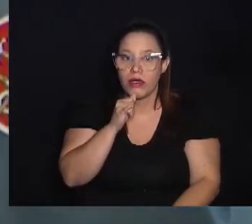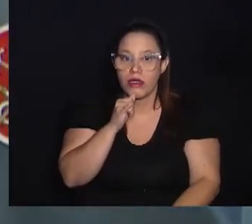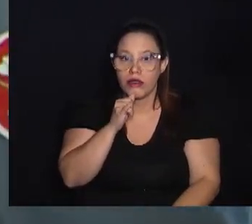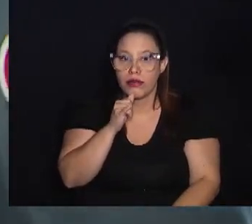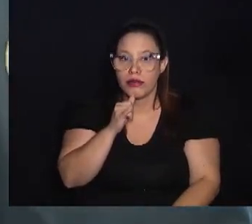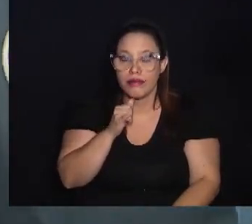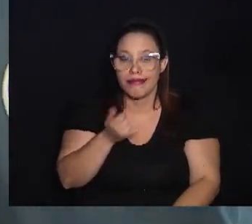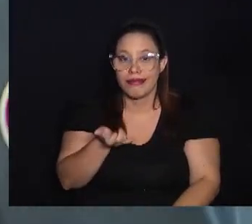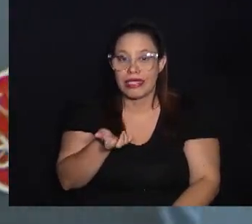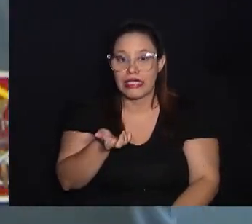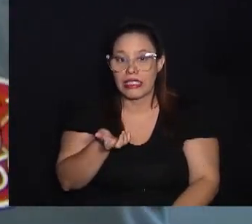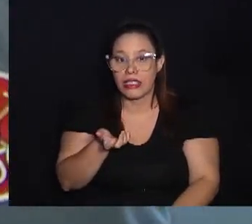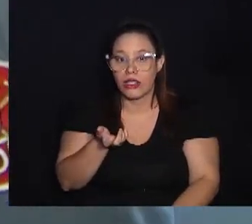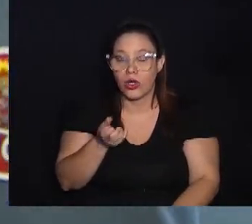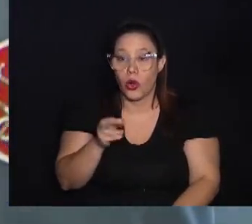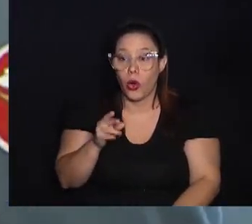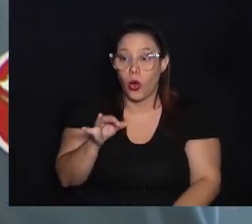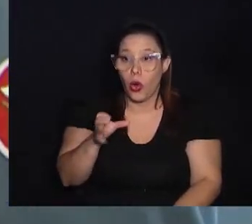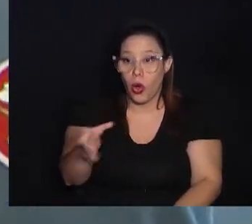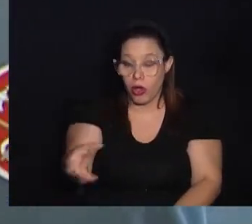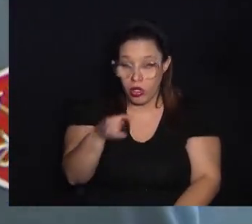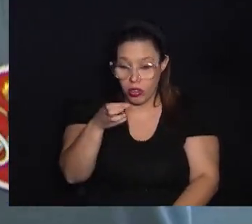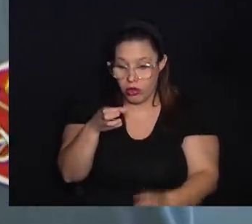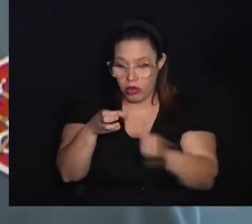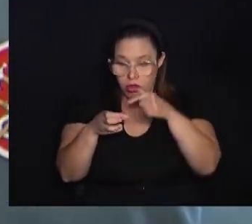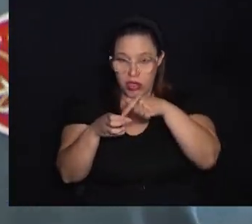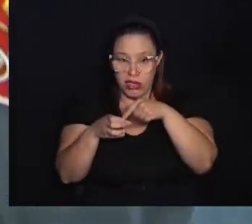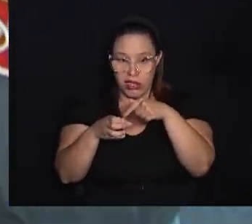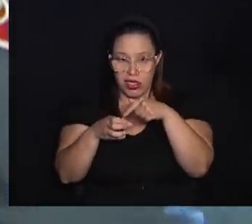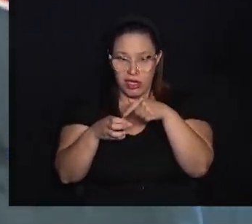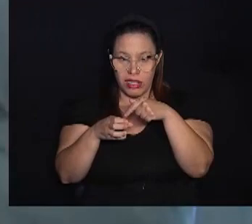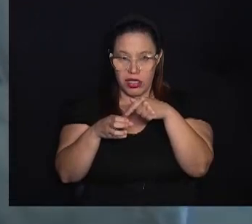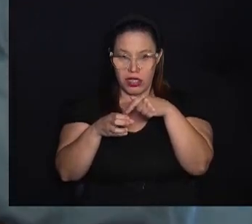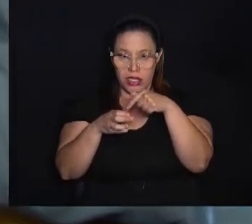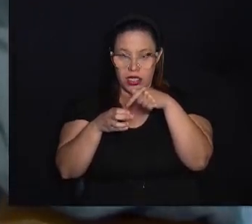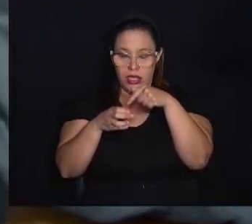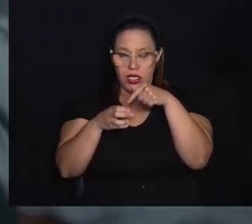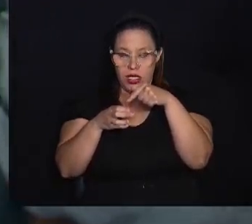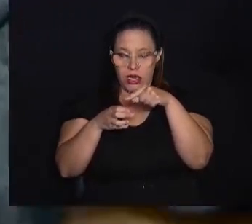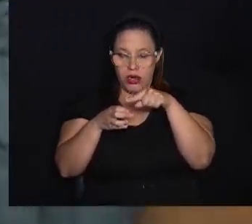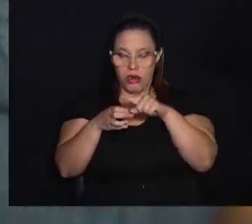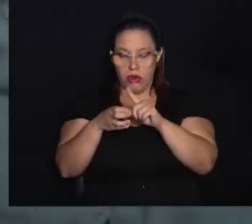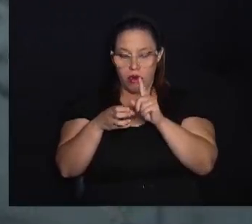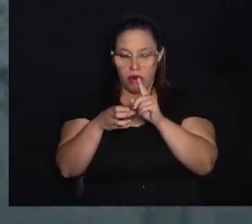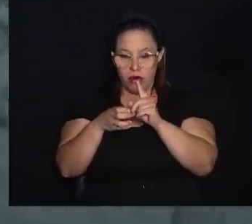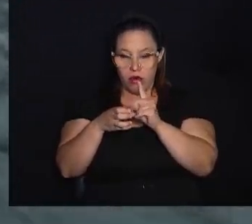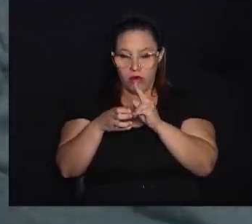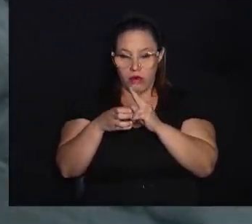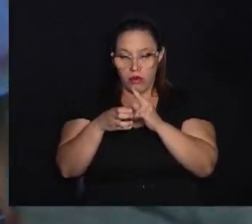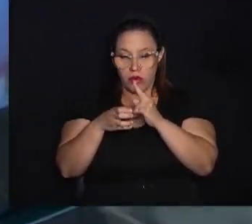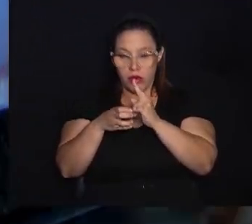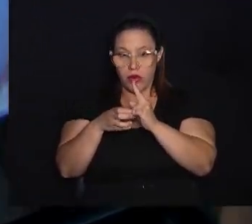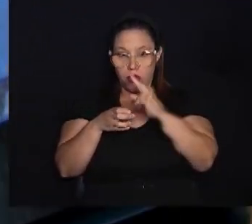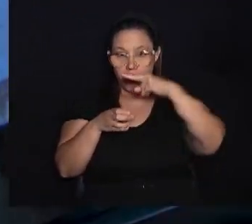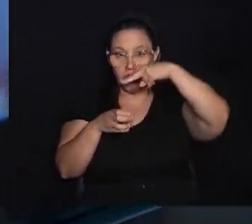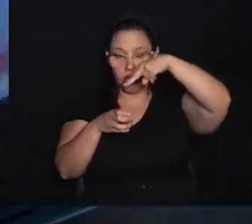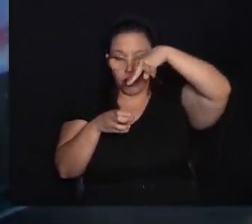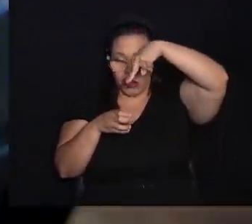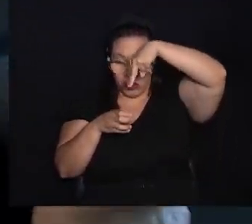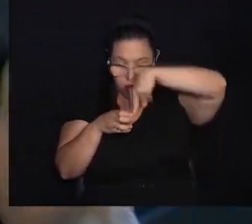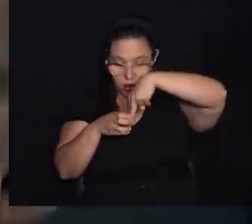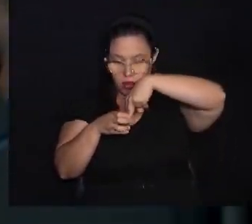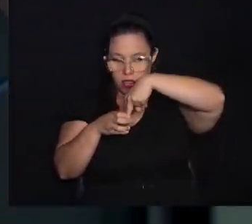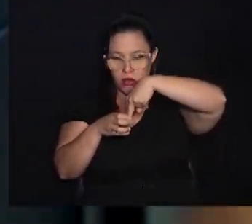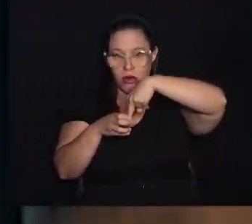notar aqui, olha, em vez de colocar dessa maneira aqui, ó, que até mesmo um adulto pode pegar e ferir a mão,